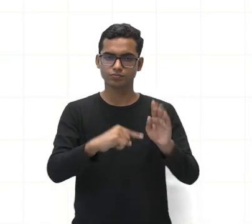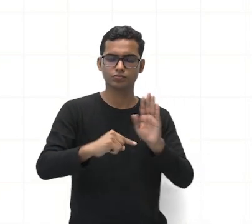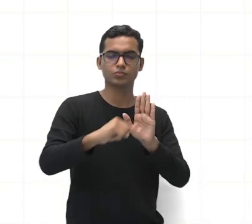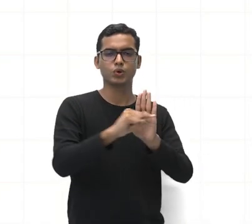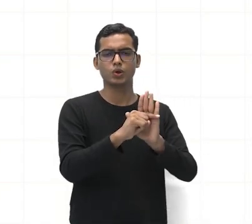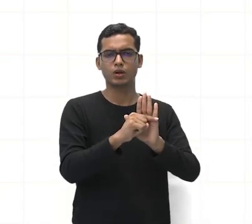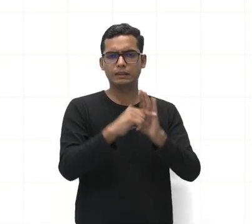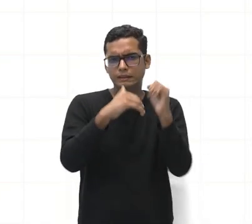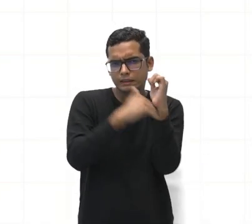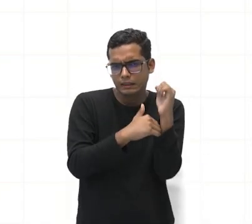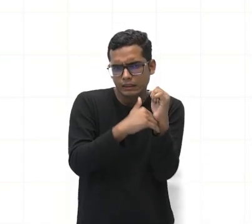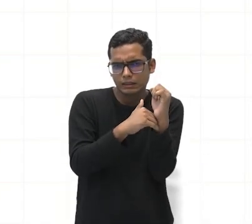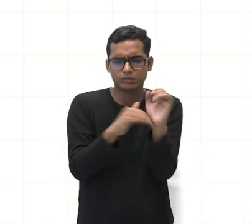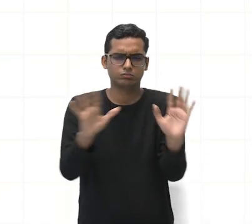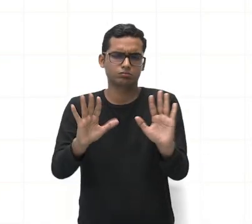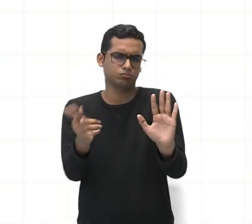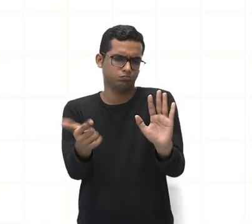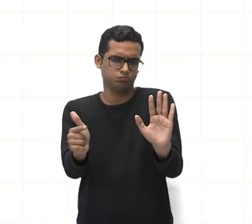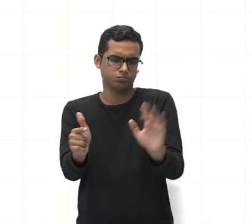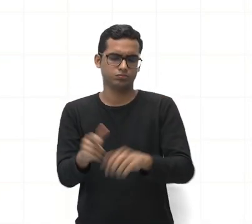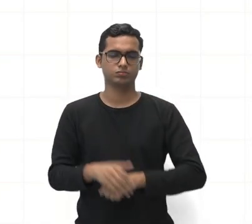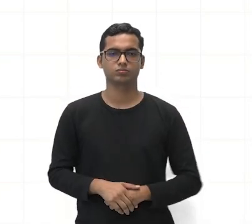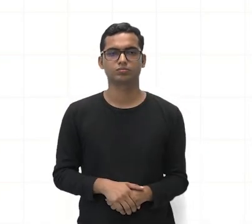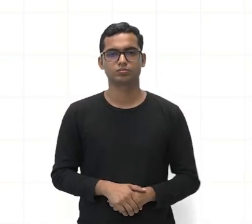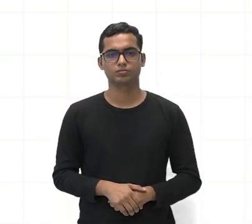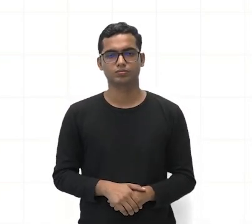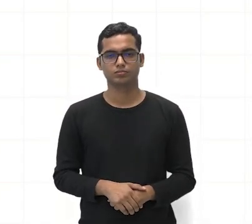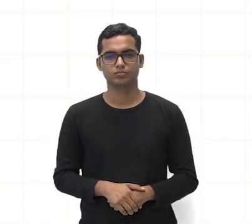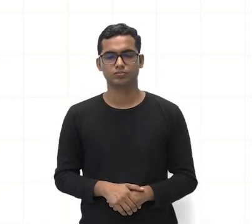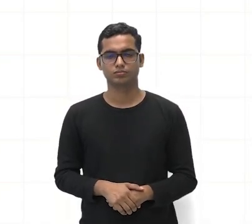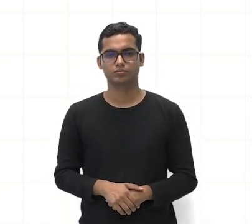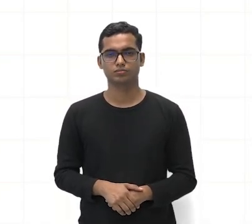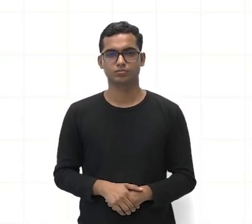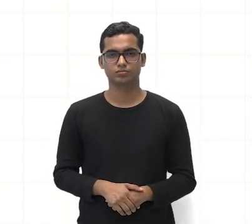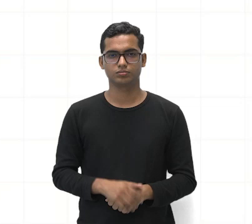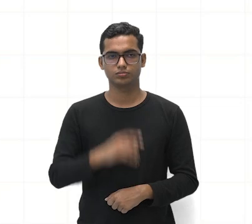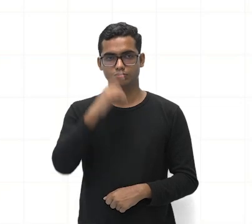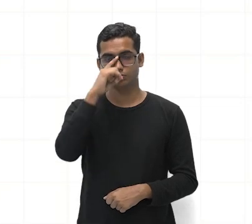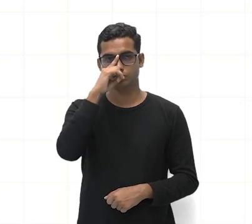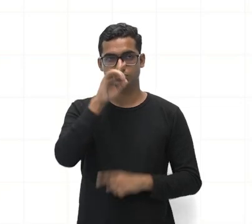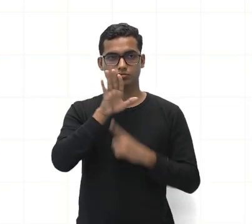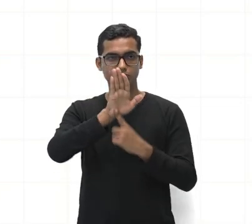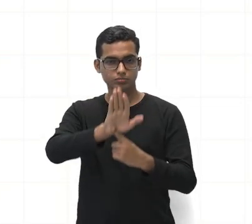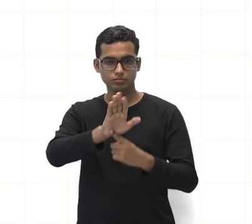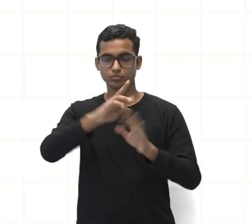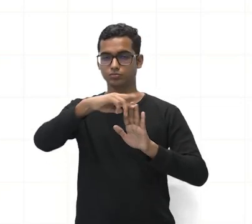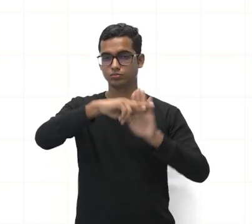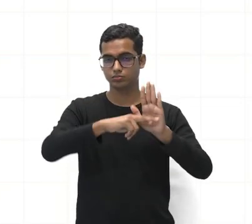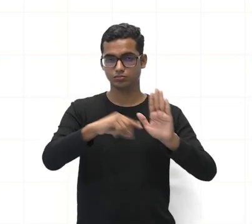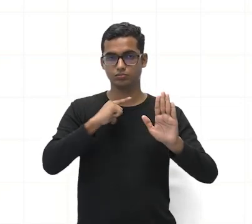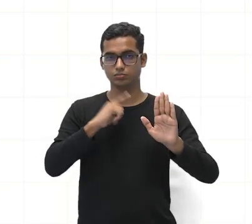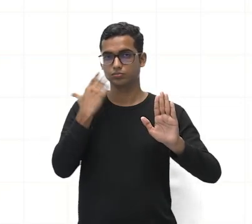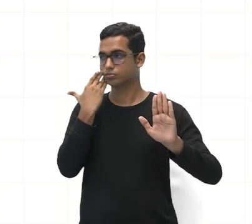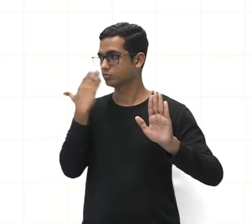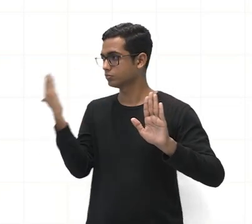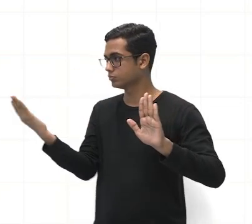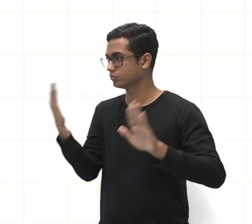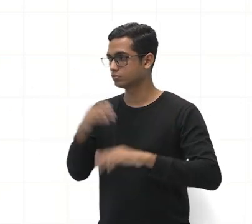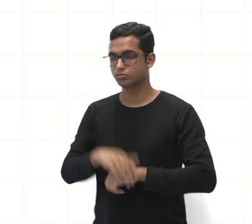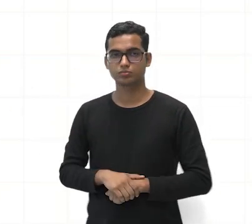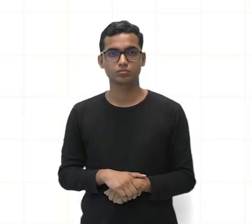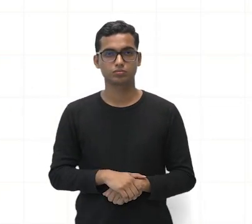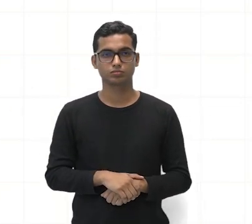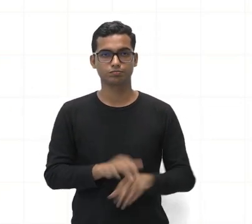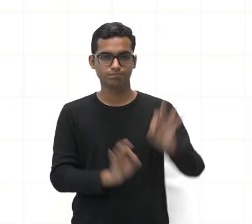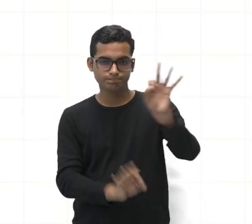tem mistério não, tá bom? É só você cumprir o que diz a regra. Com a regra que o professor tem bem aqui, ó.